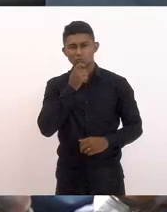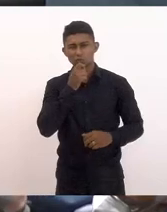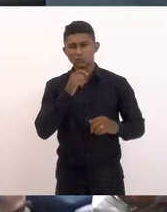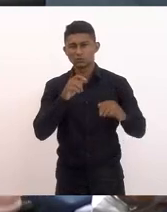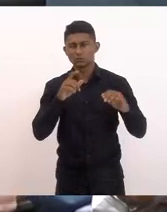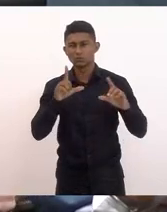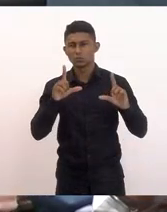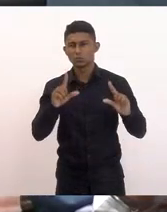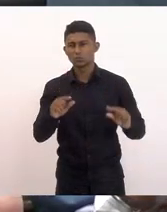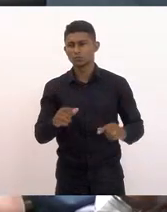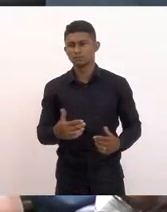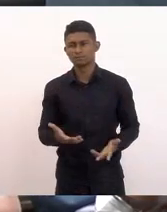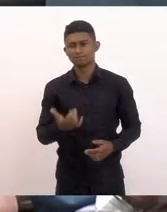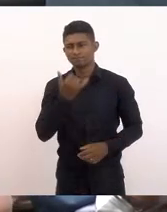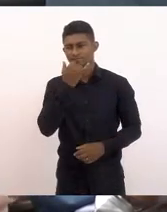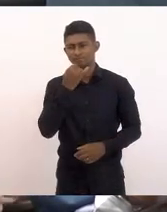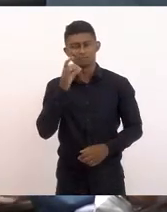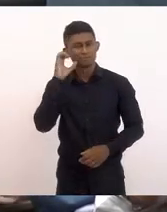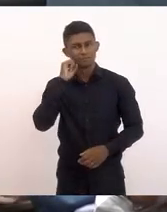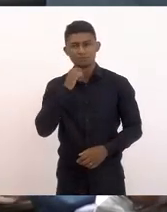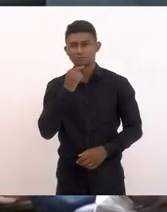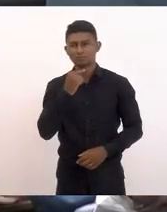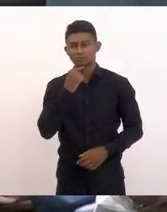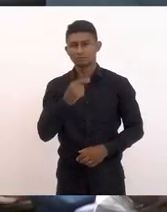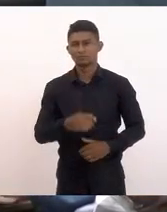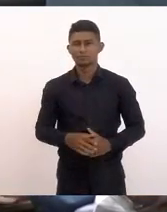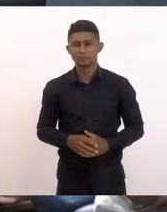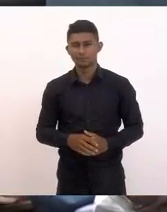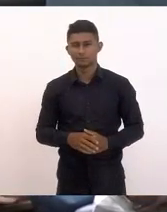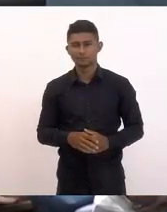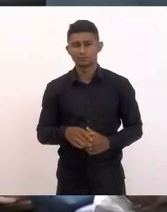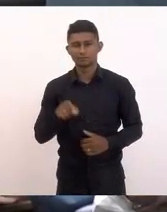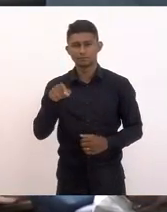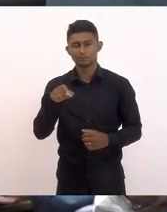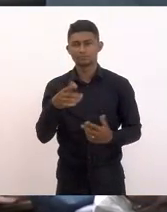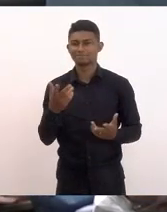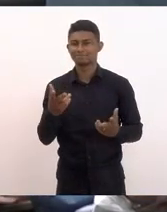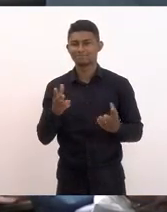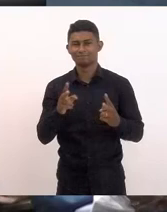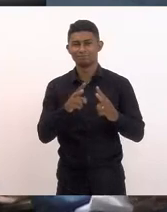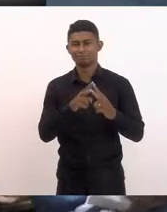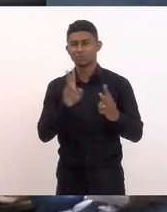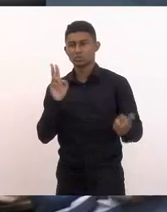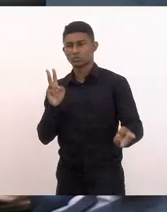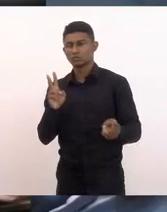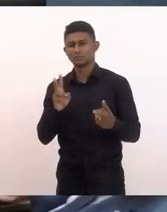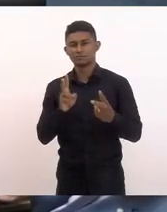ouvindo. O Mink não está sendo ouvido. Mink, se reposiciona, Mink caiu, por favor.